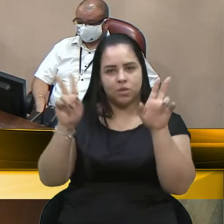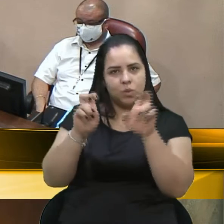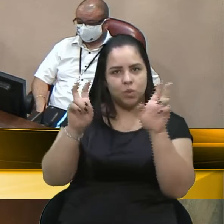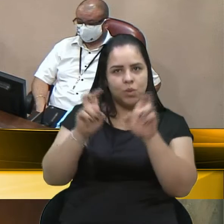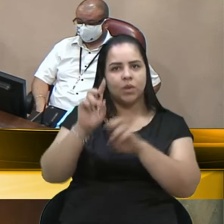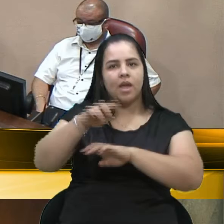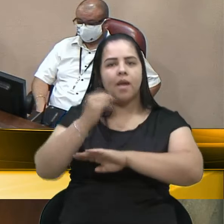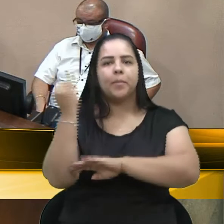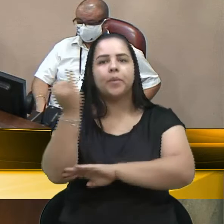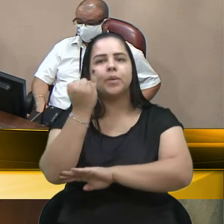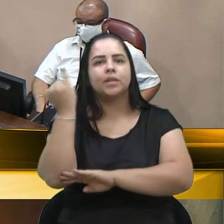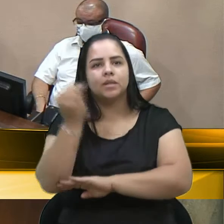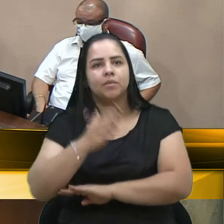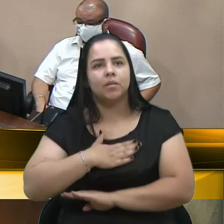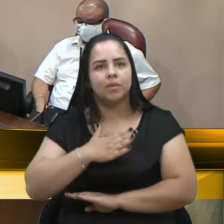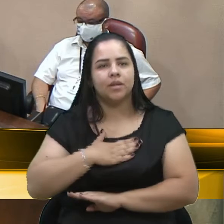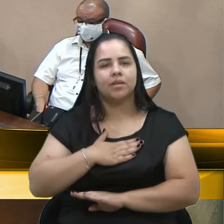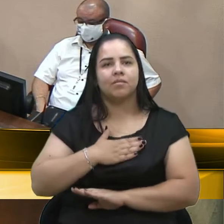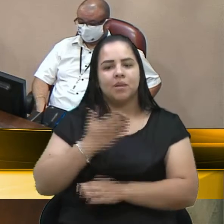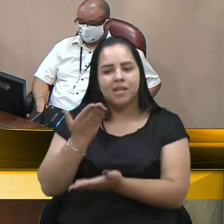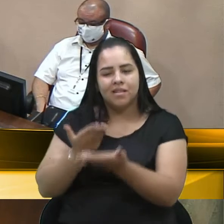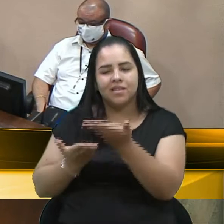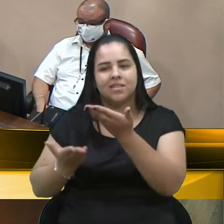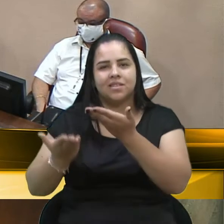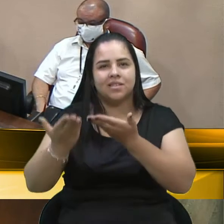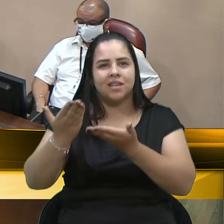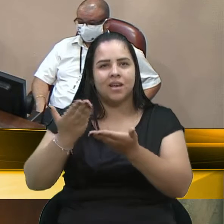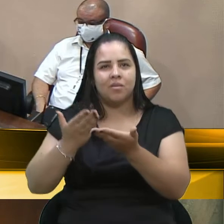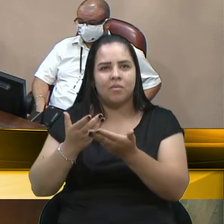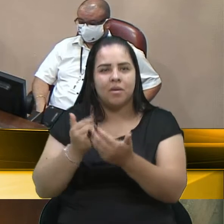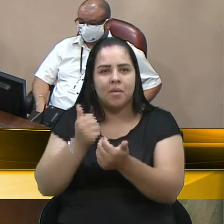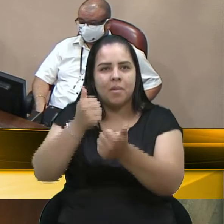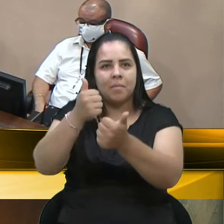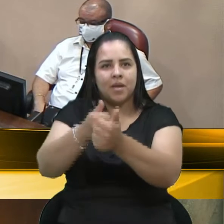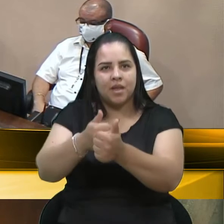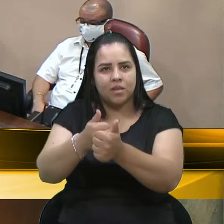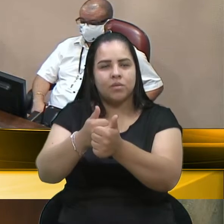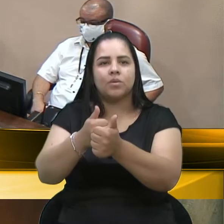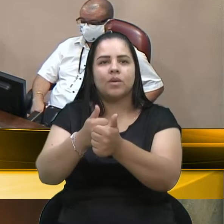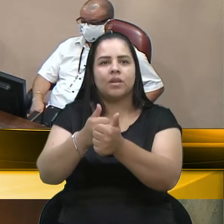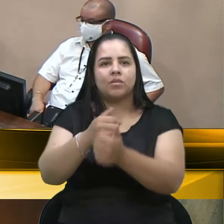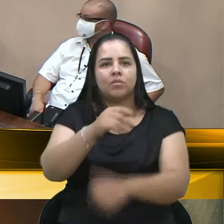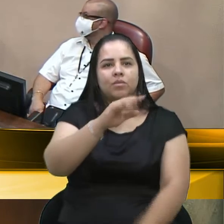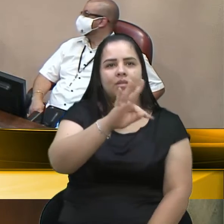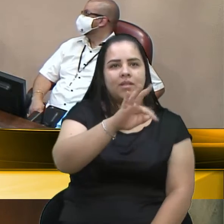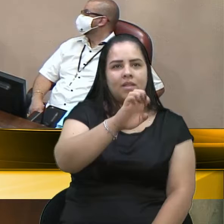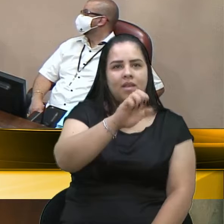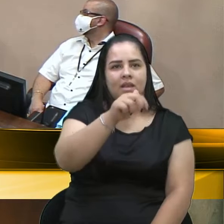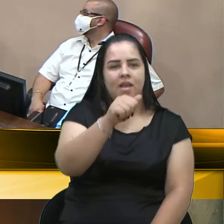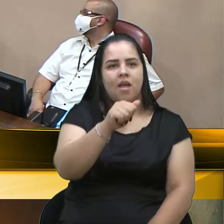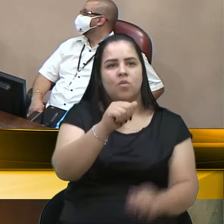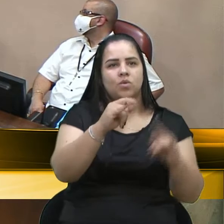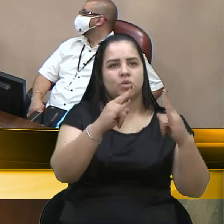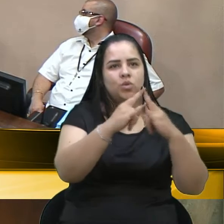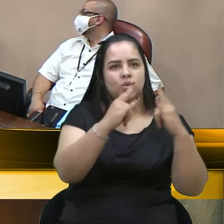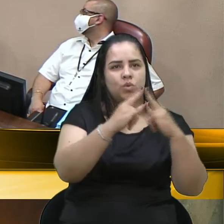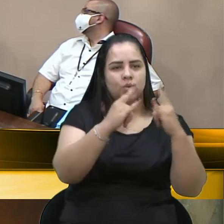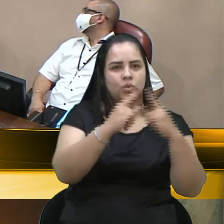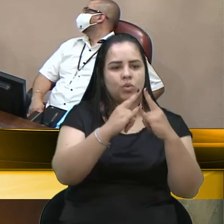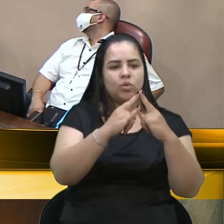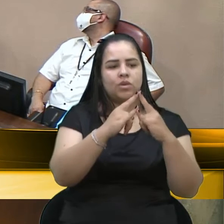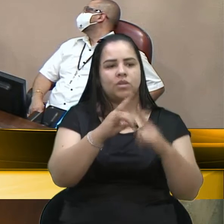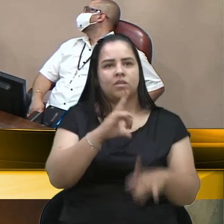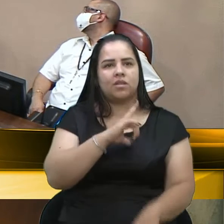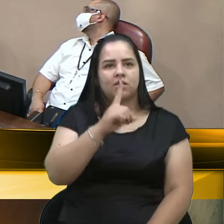muito importante para mim. Eu tenho uma relação mais próxima com o Unitea, o Instituto Unitea, né, Unidos pelo Autismo, que atende hoje a cerca